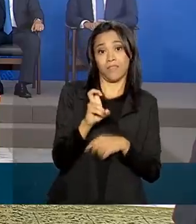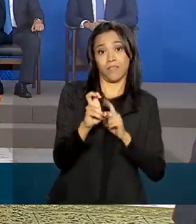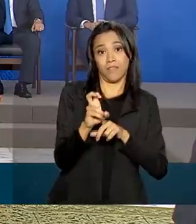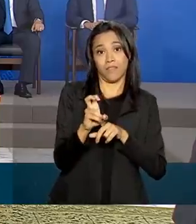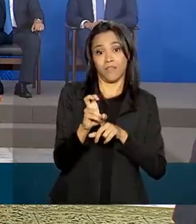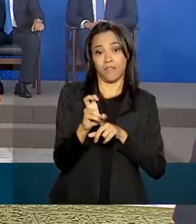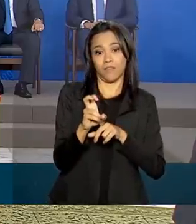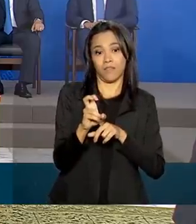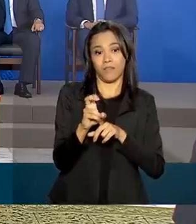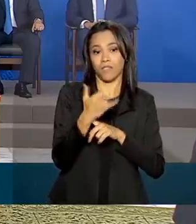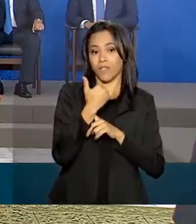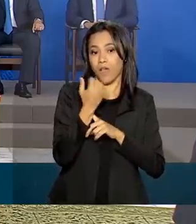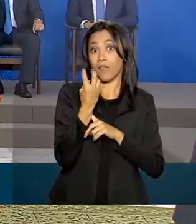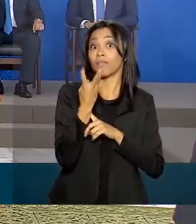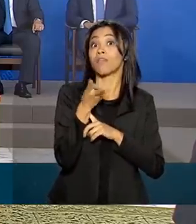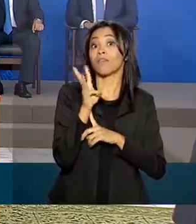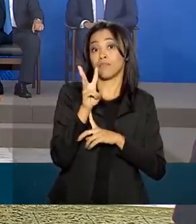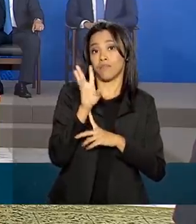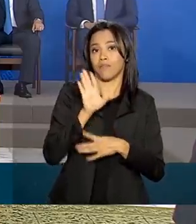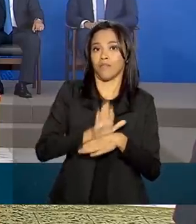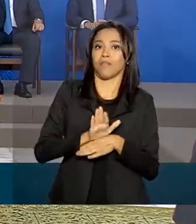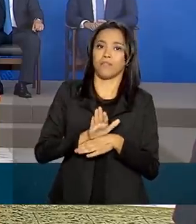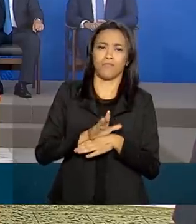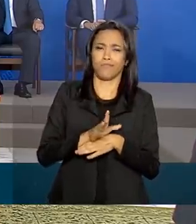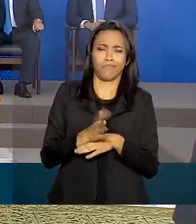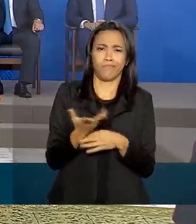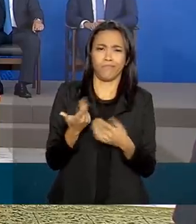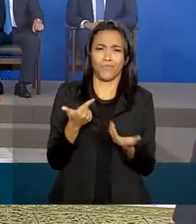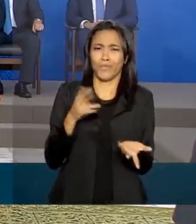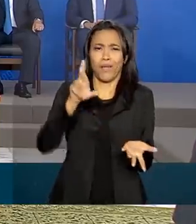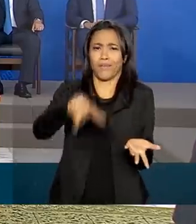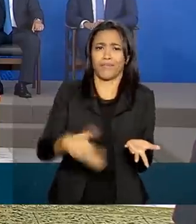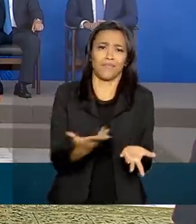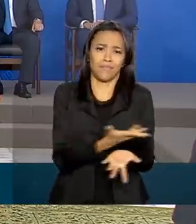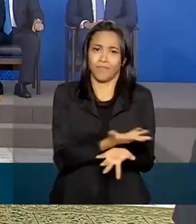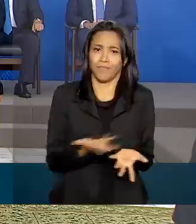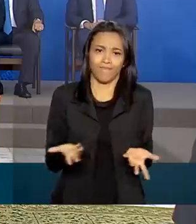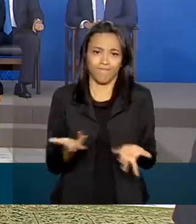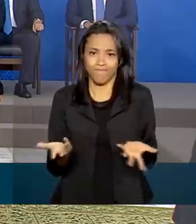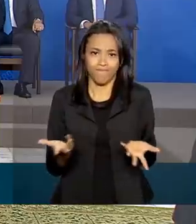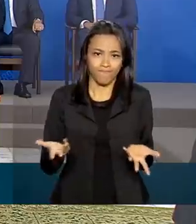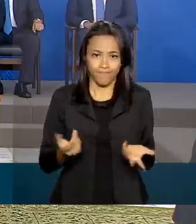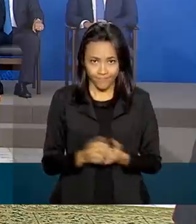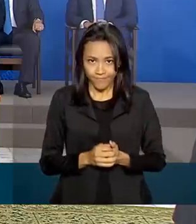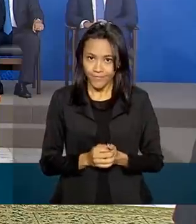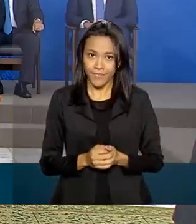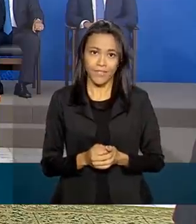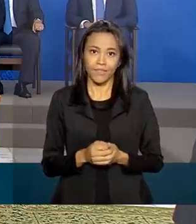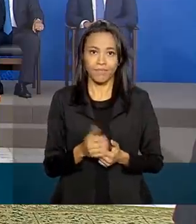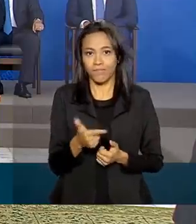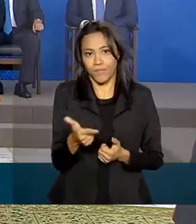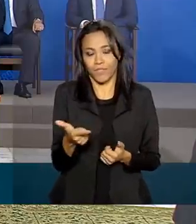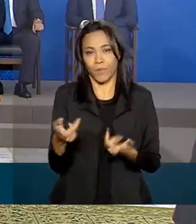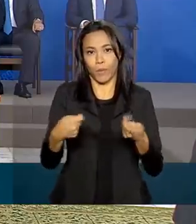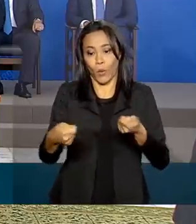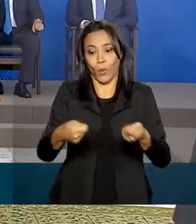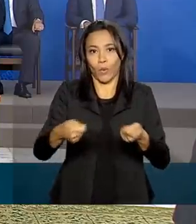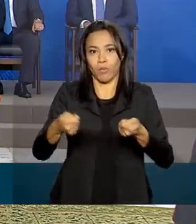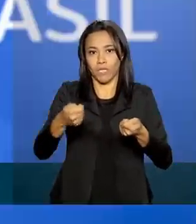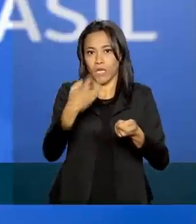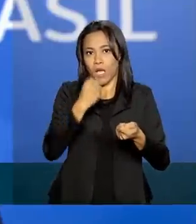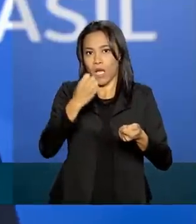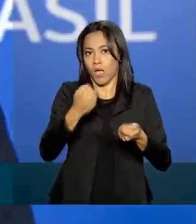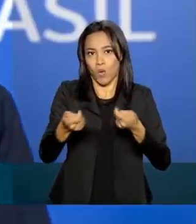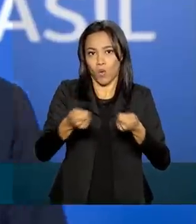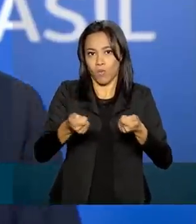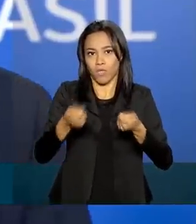agora 15 horas então não tinha mais razão de ser é não economizar mais energia e na